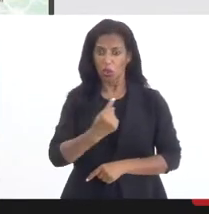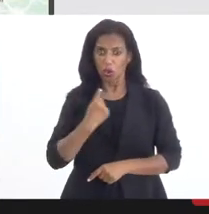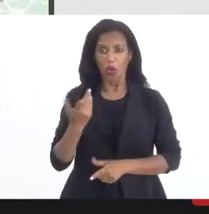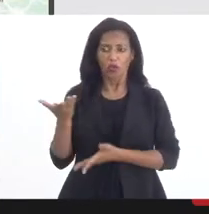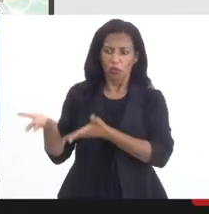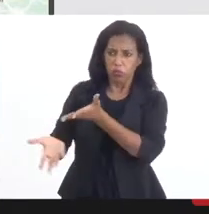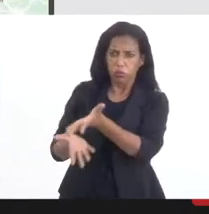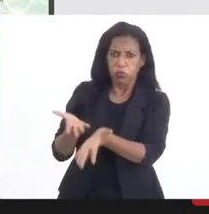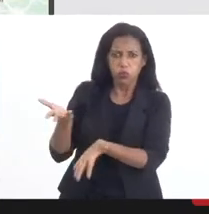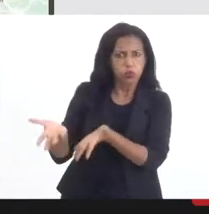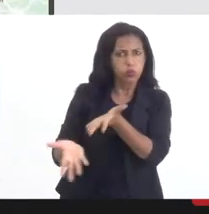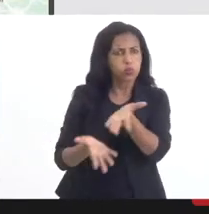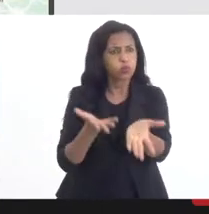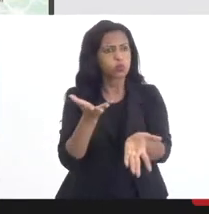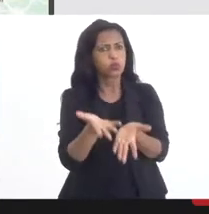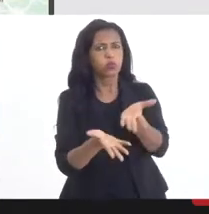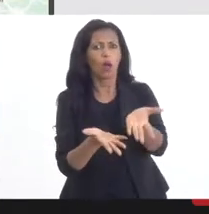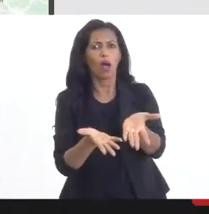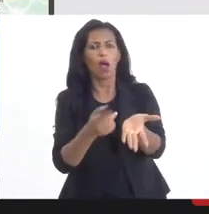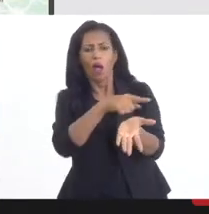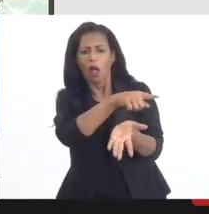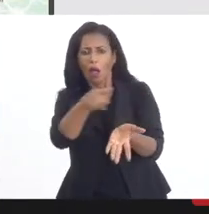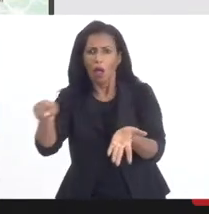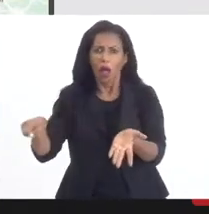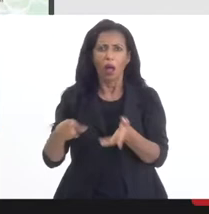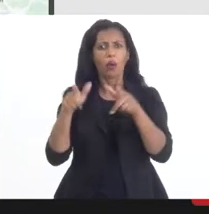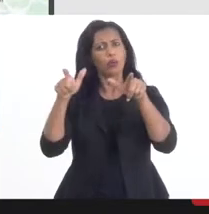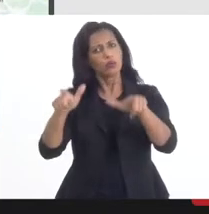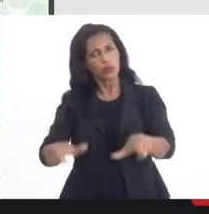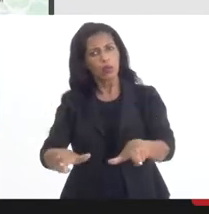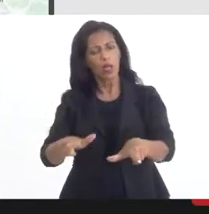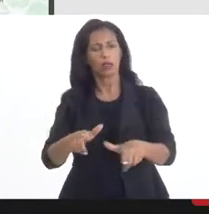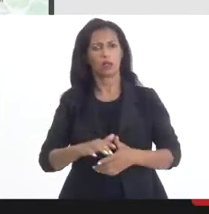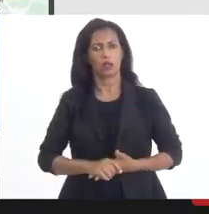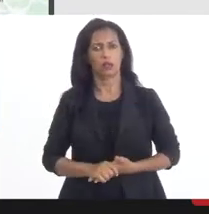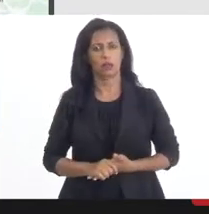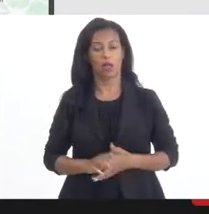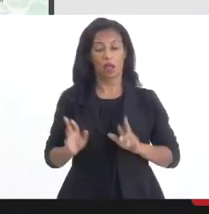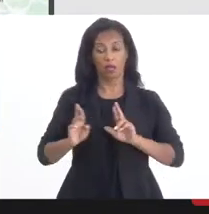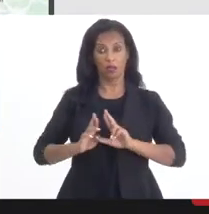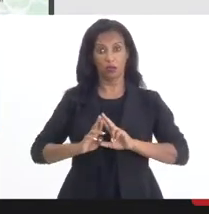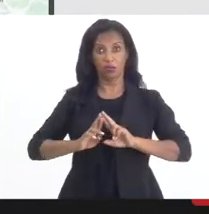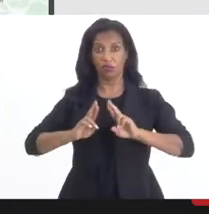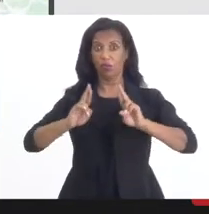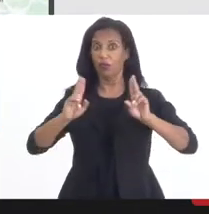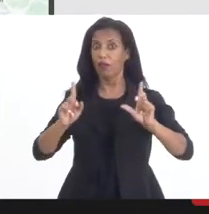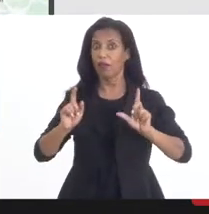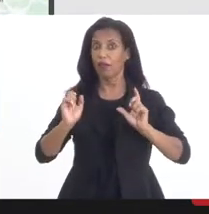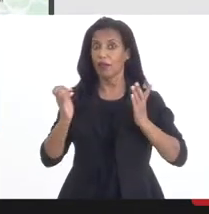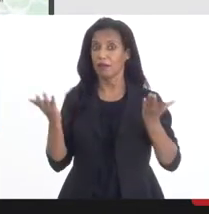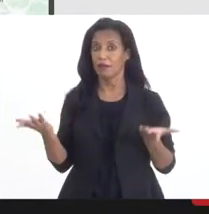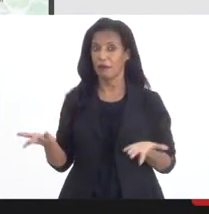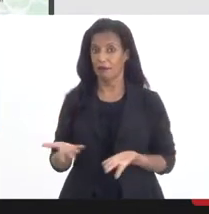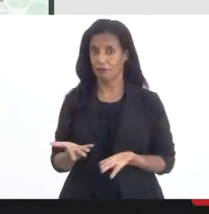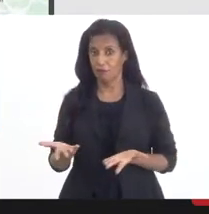servir em serviços públicos essa região. A diferença é que agora,